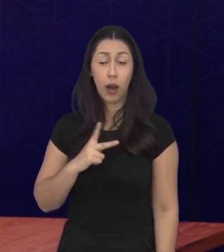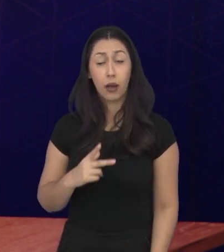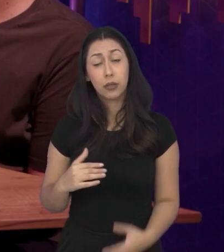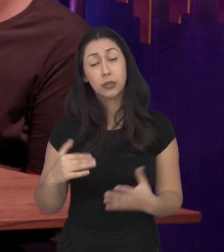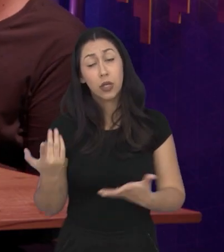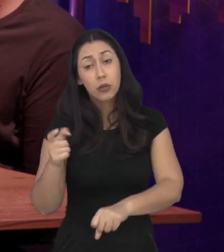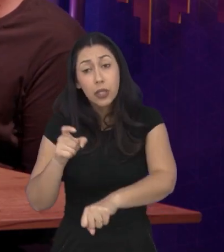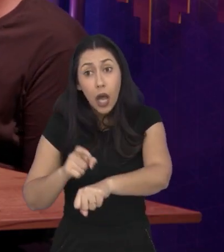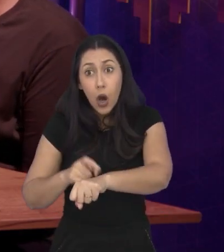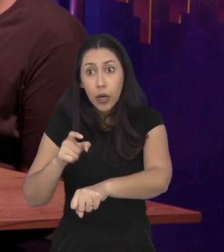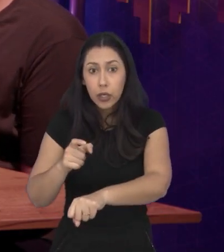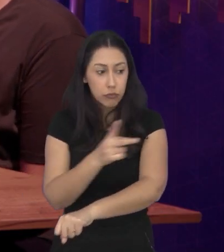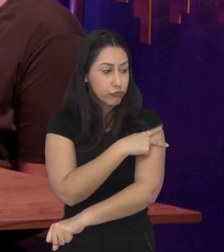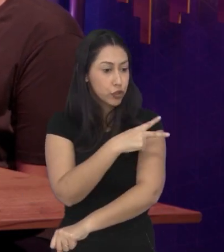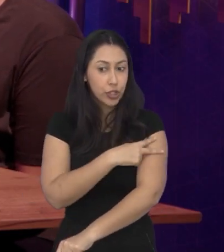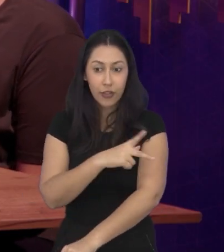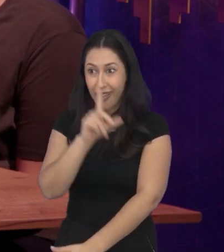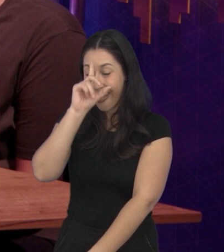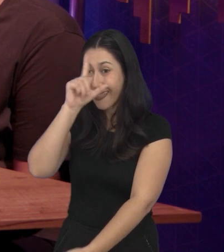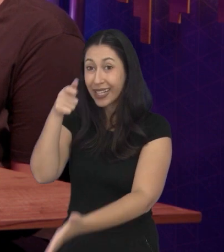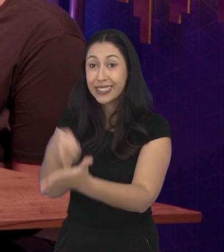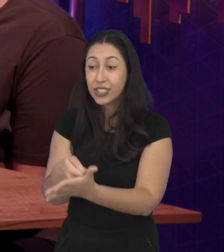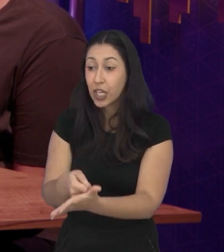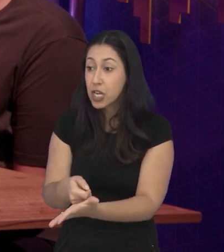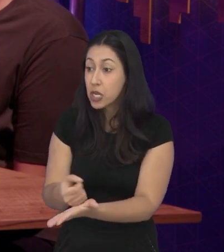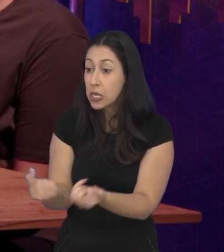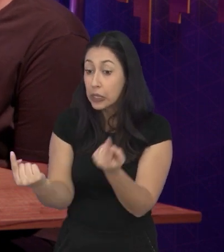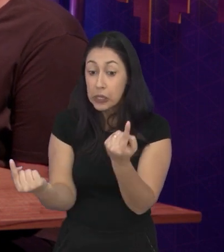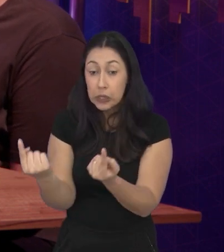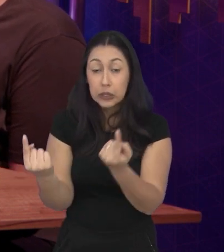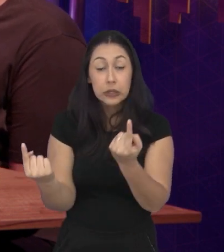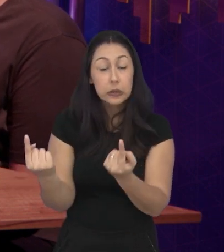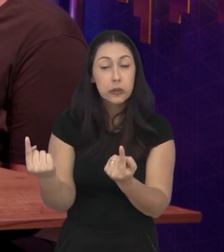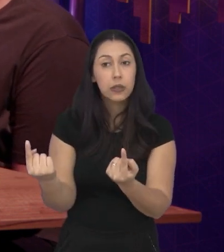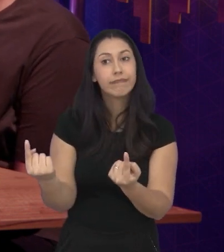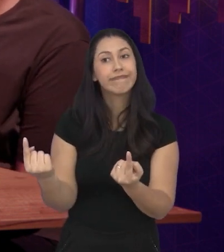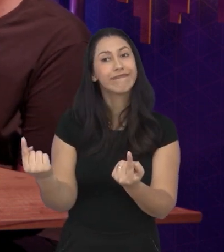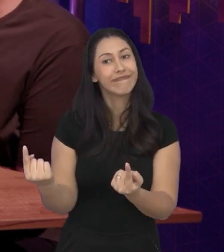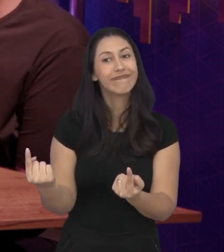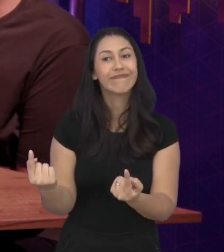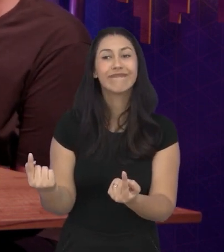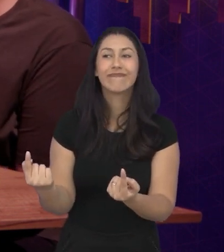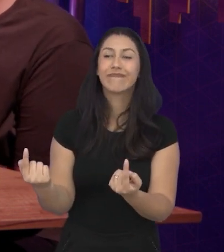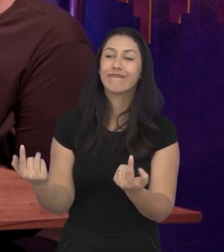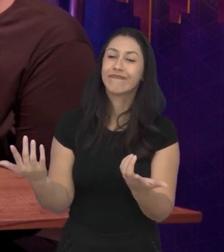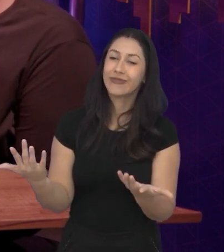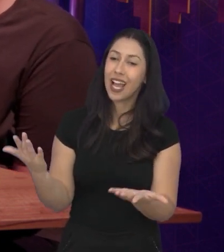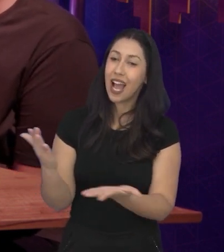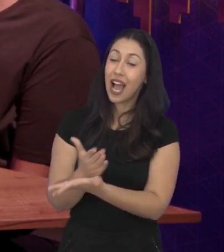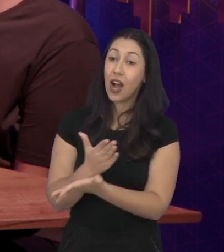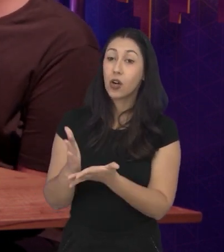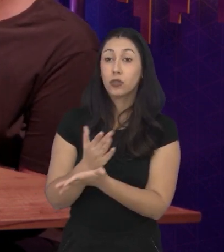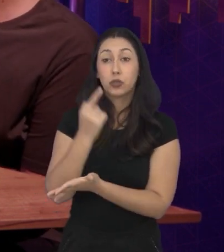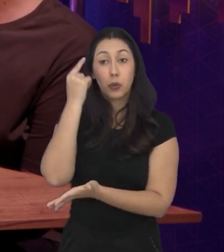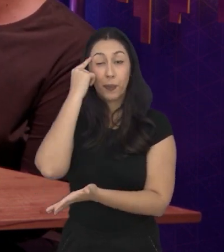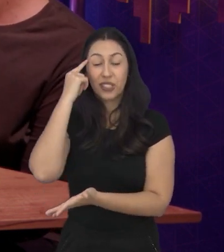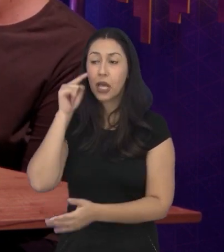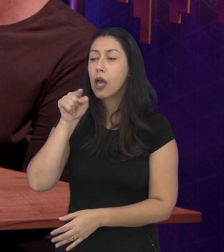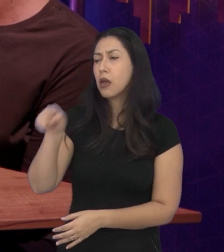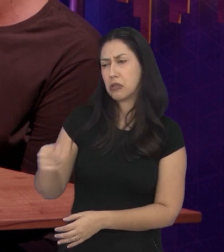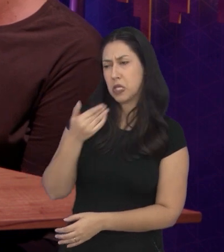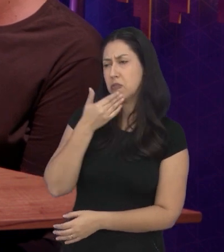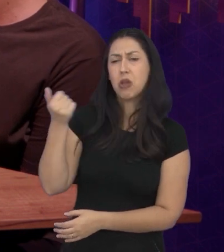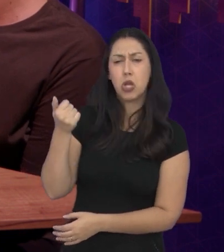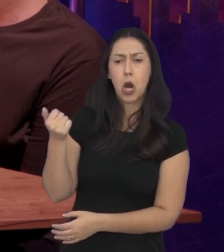E nessa hora, por exemplo, da escolha do chefe, é algo realmente que nessa tomada de decisão, alguns podem preferir,